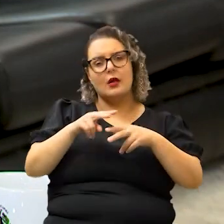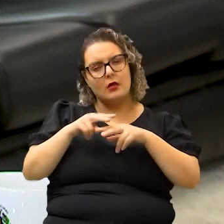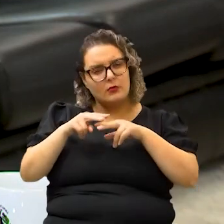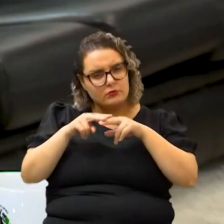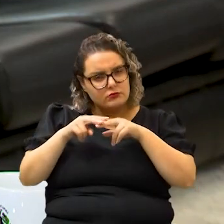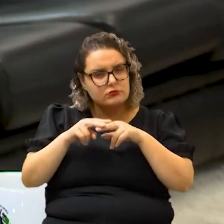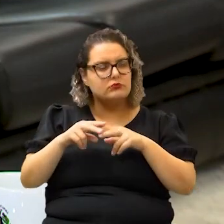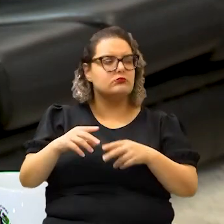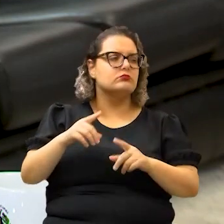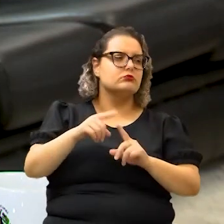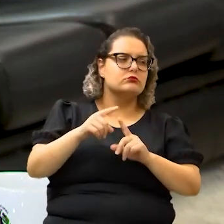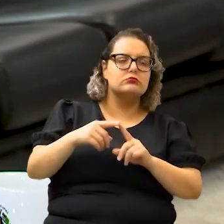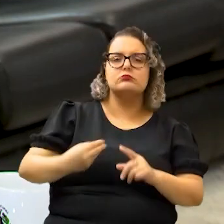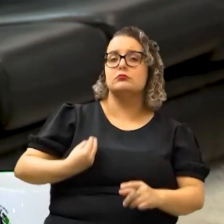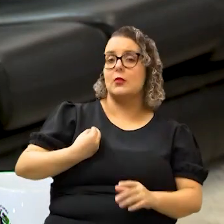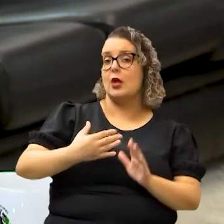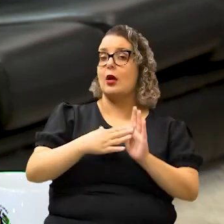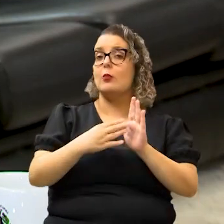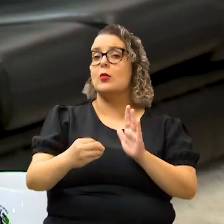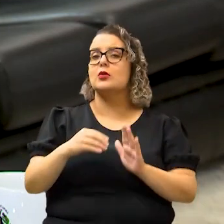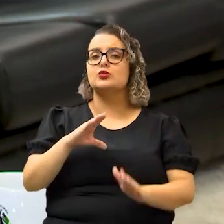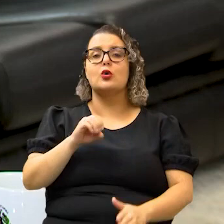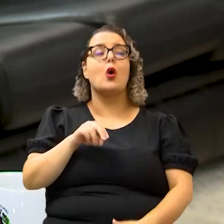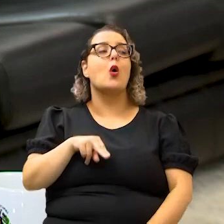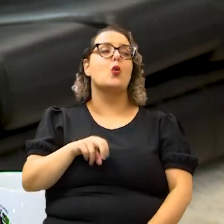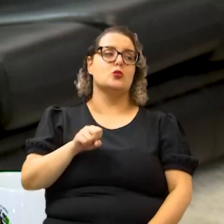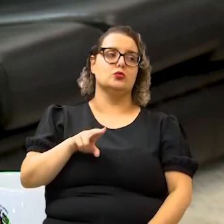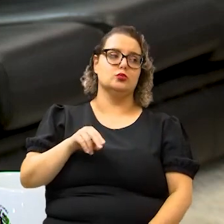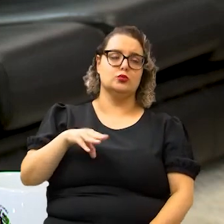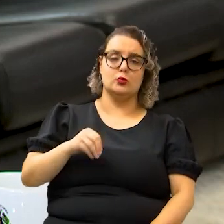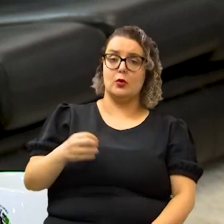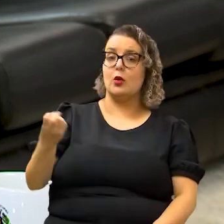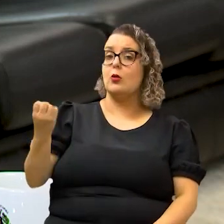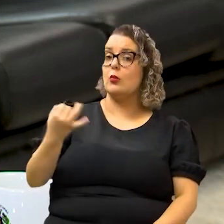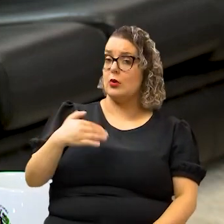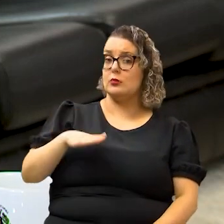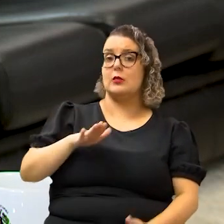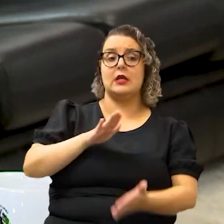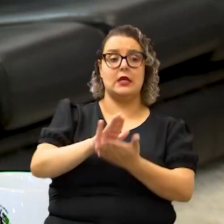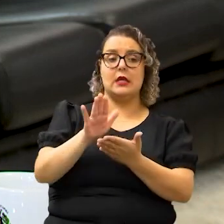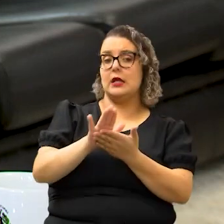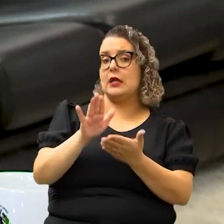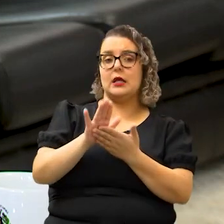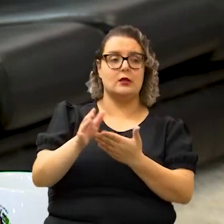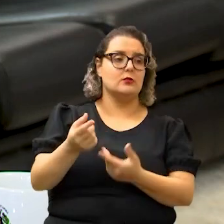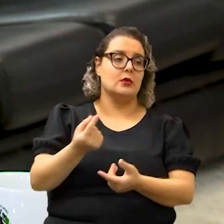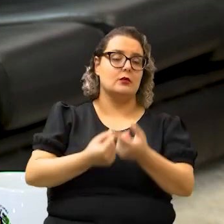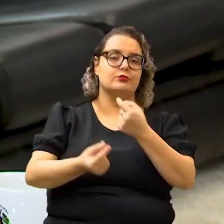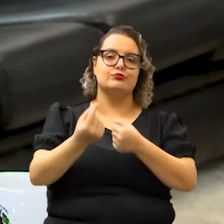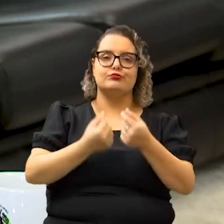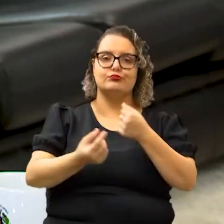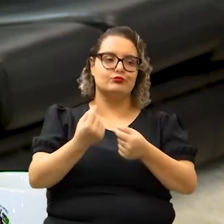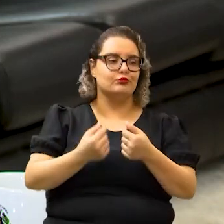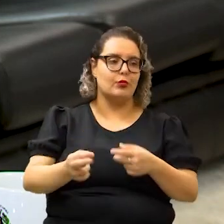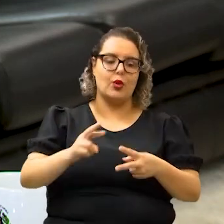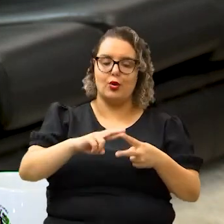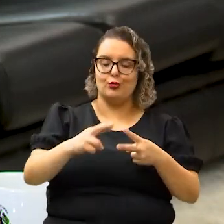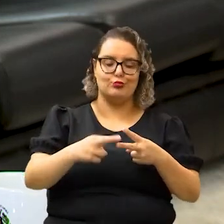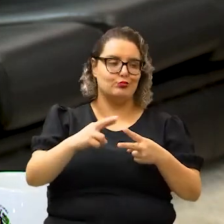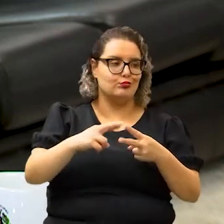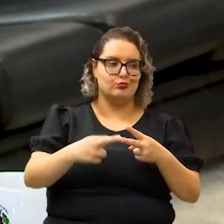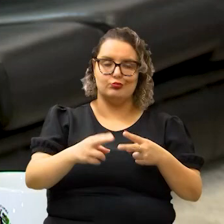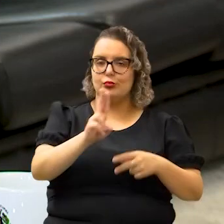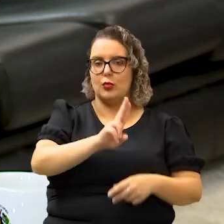rever seu estilo de vida e o nosso modelo de consumo. Quanto mais a gente consome, mais recurso a